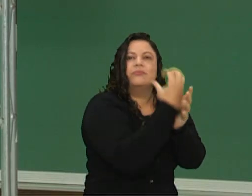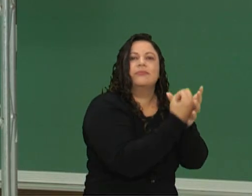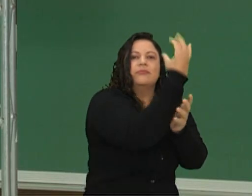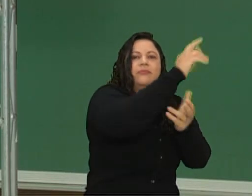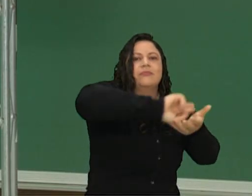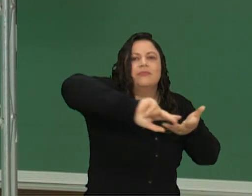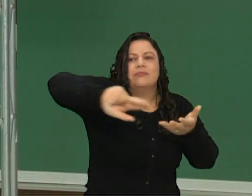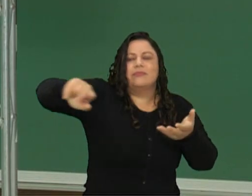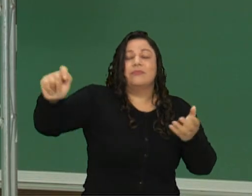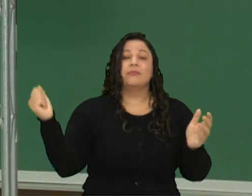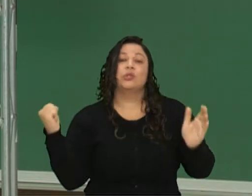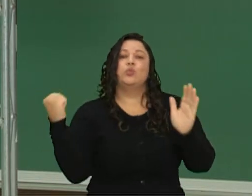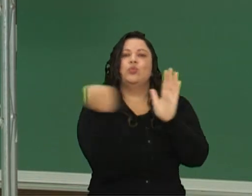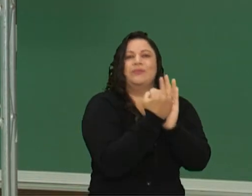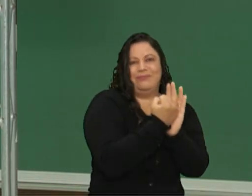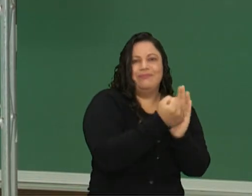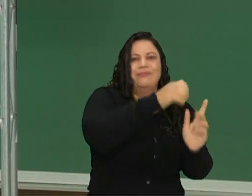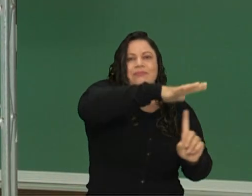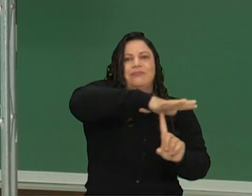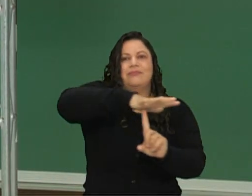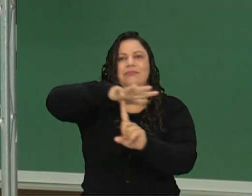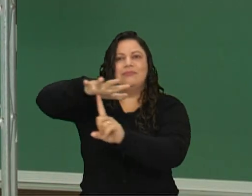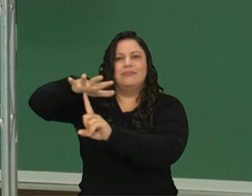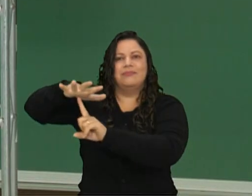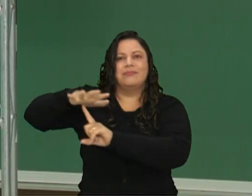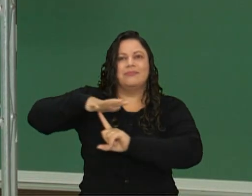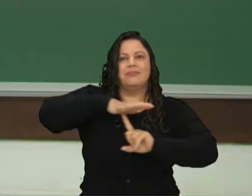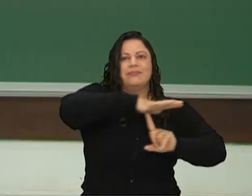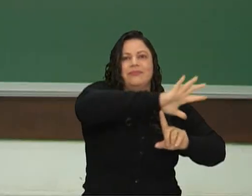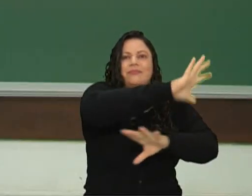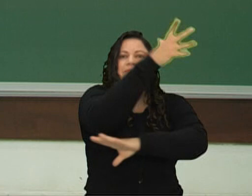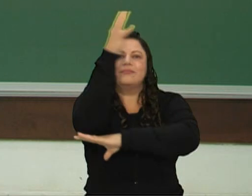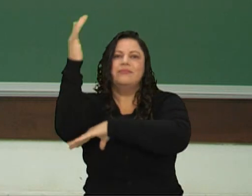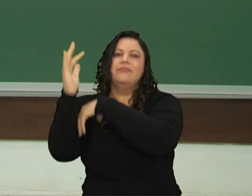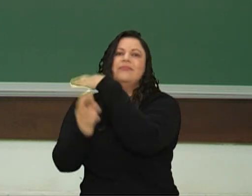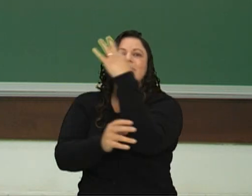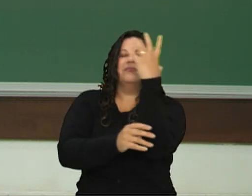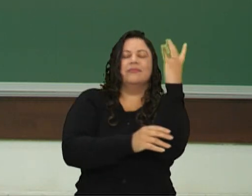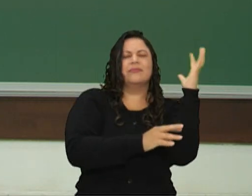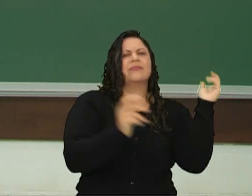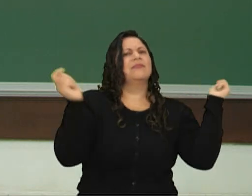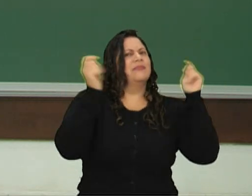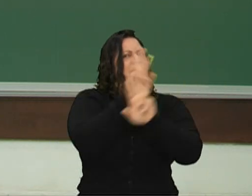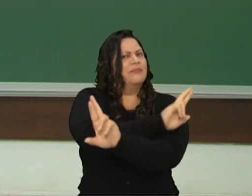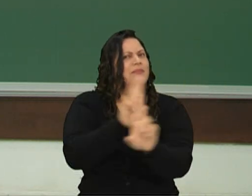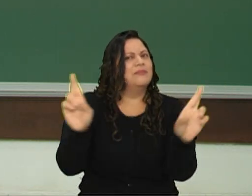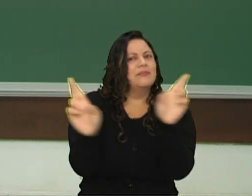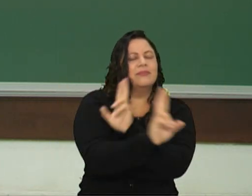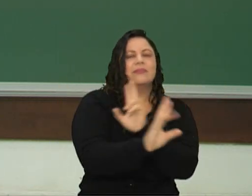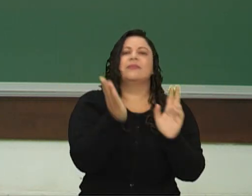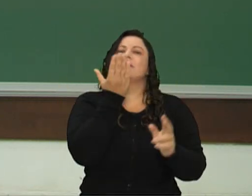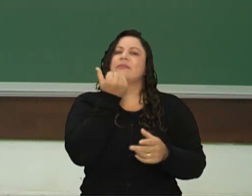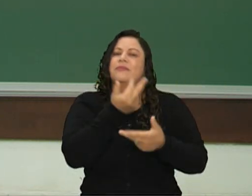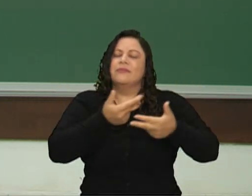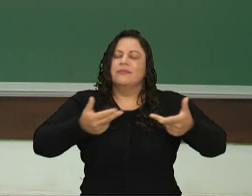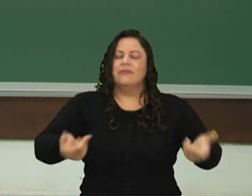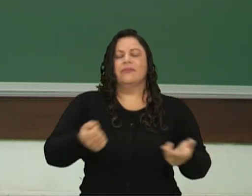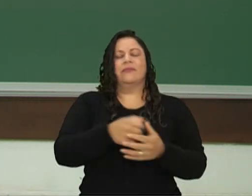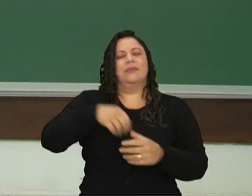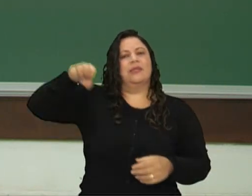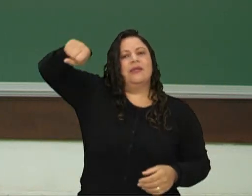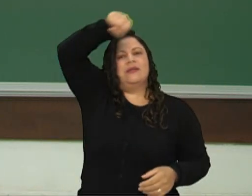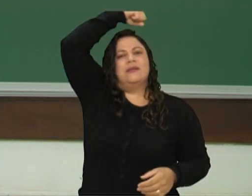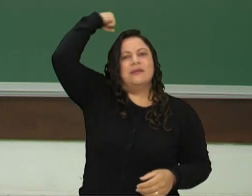da floresta de Araucárias. Então nós temos aqui uma relação entre o alimento sagrado pinhão, o animal